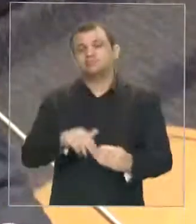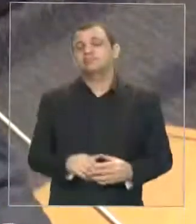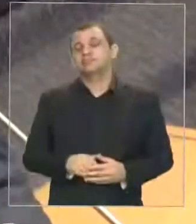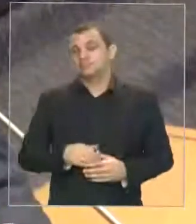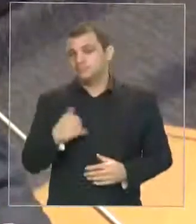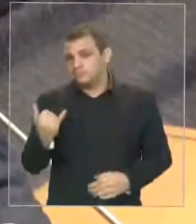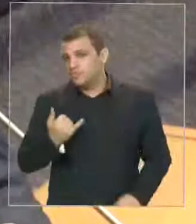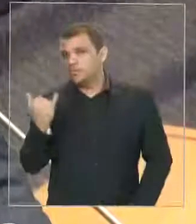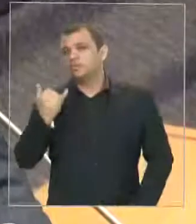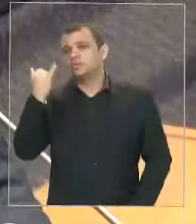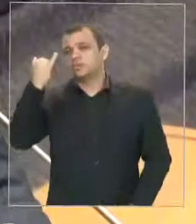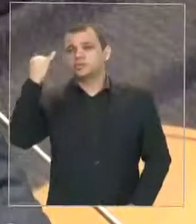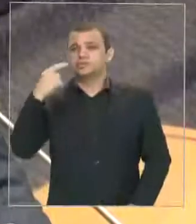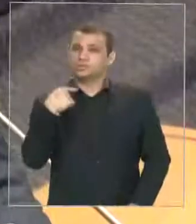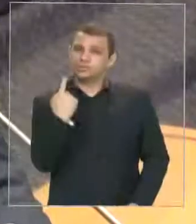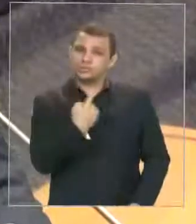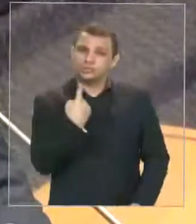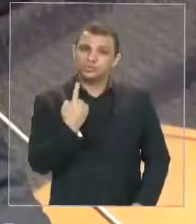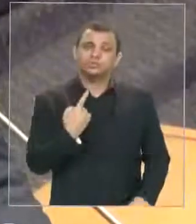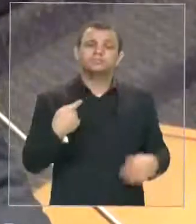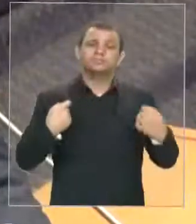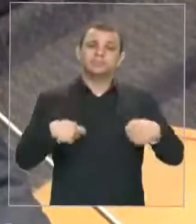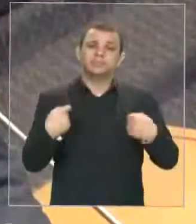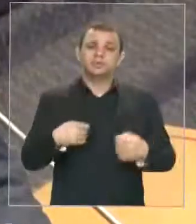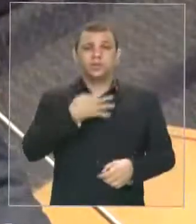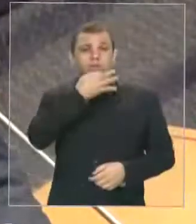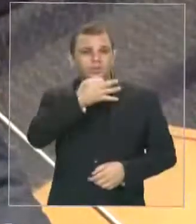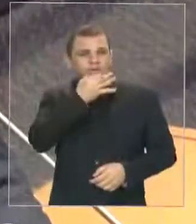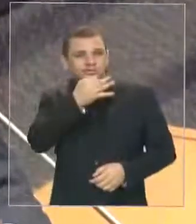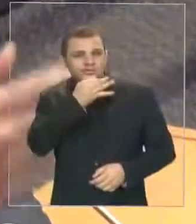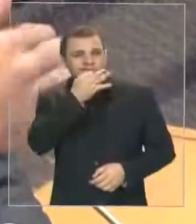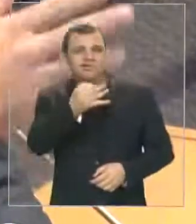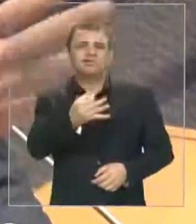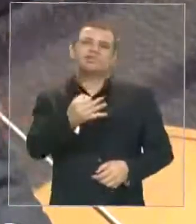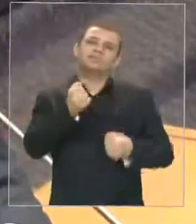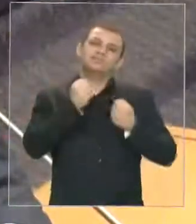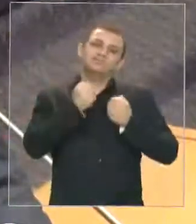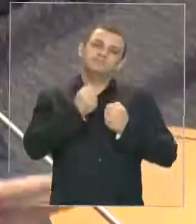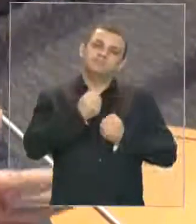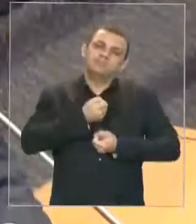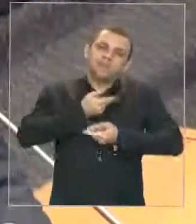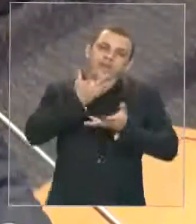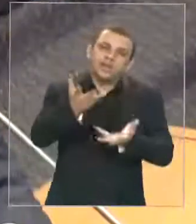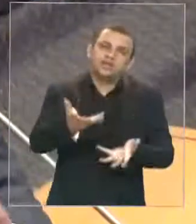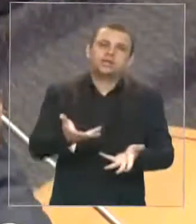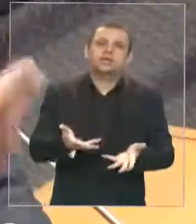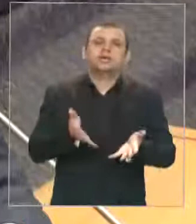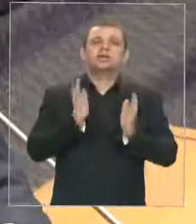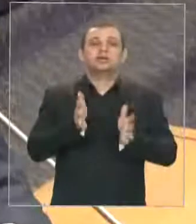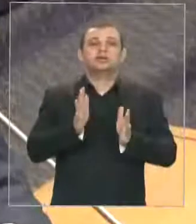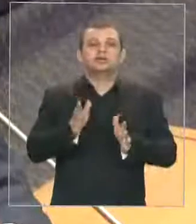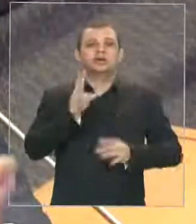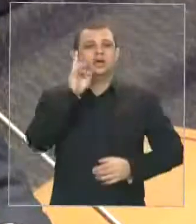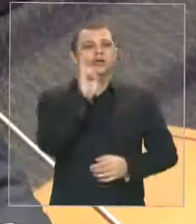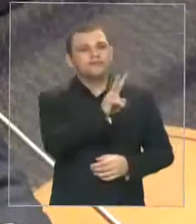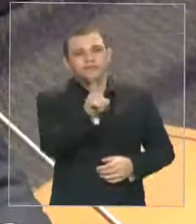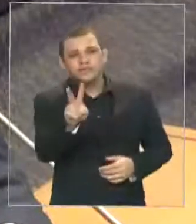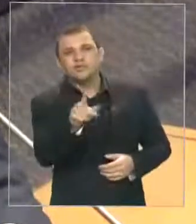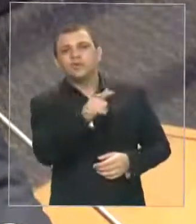gente encaminhe nossas opiniões. Eu já ouvi dos colegas que participaram hoje, que foi muito